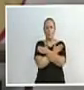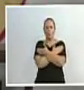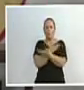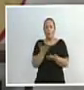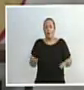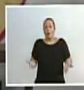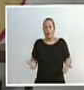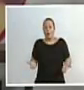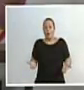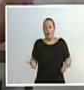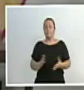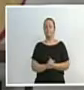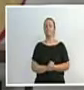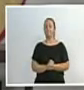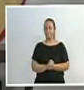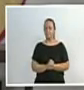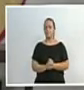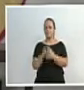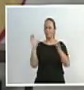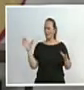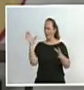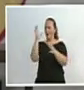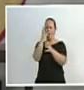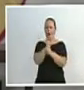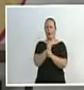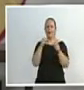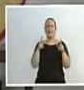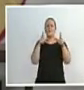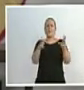de Santa Catarina de desempregados.